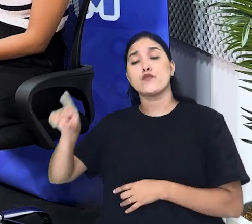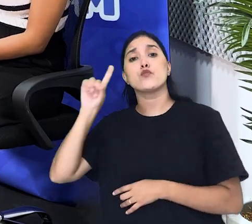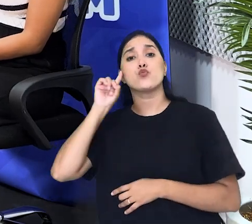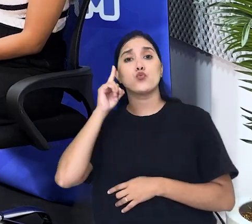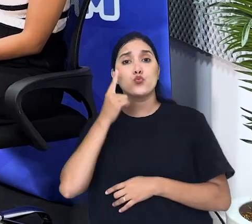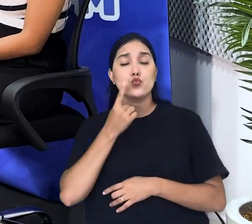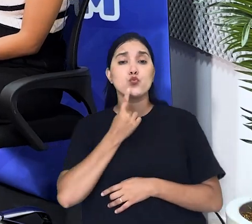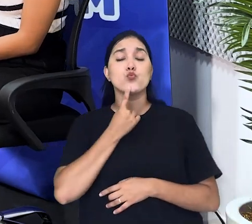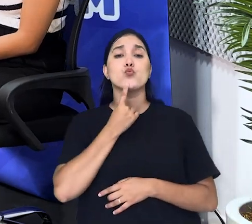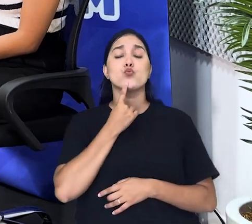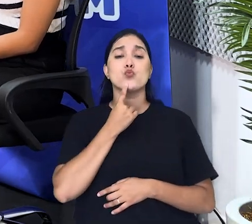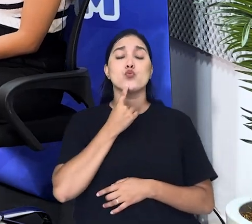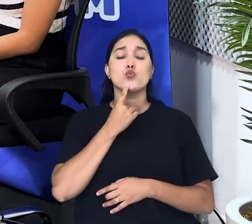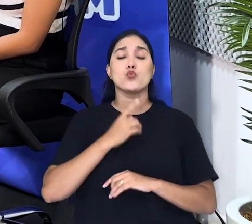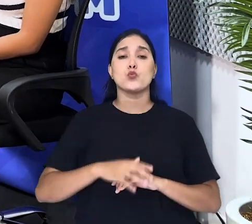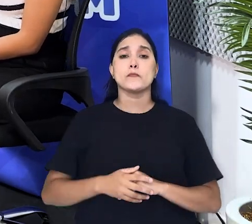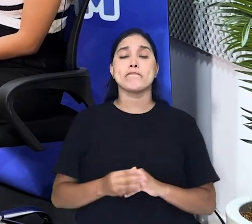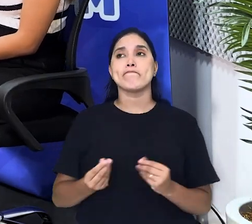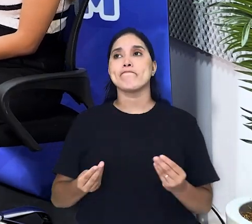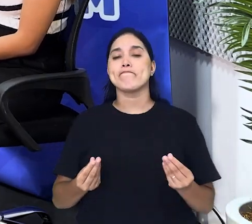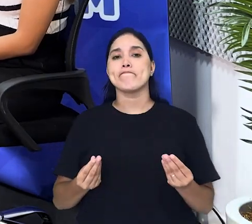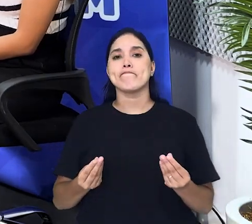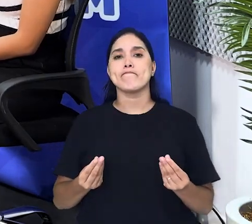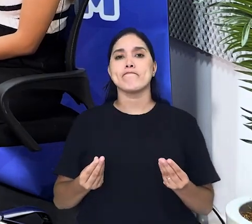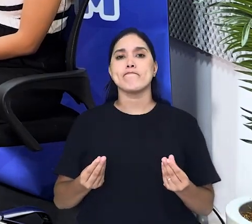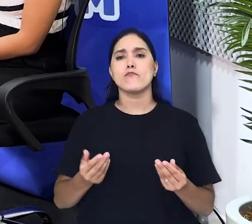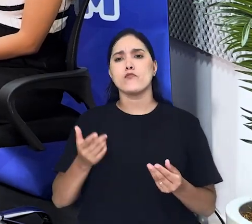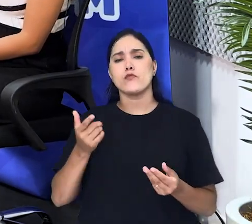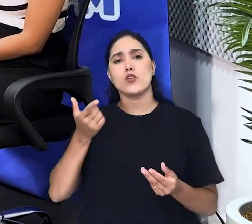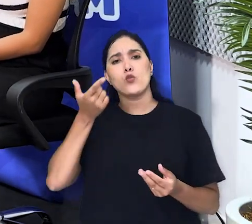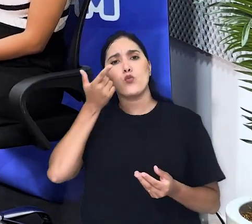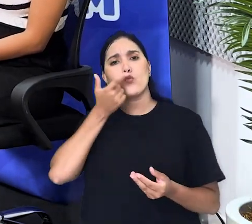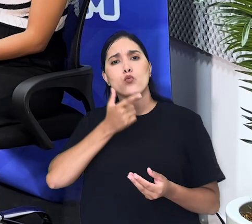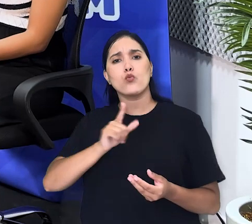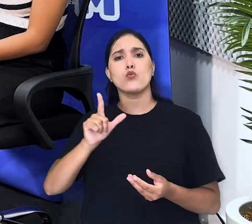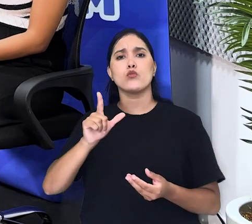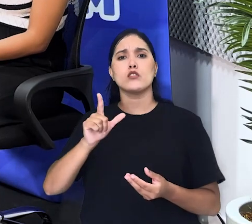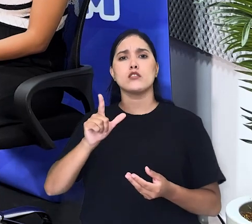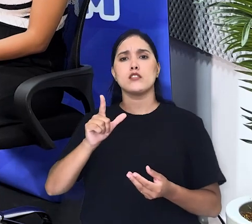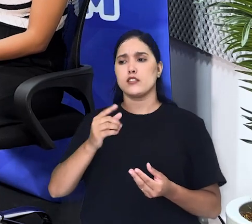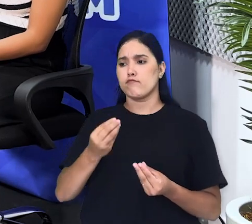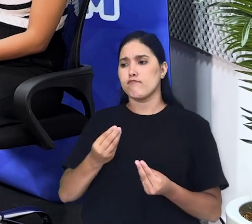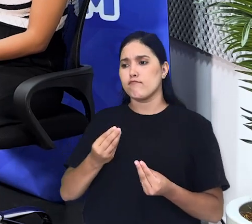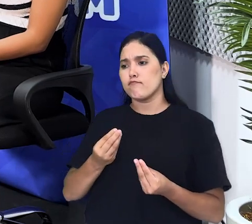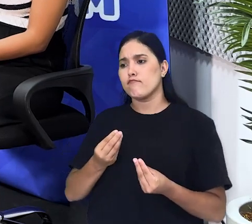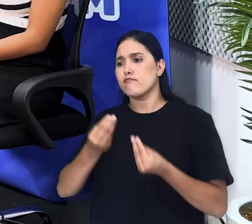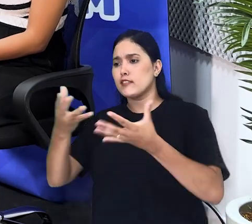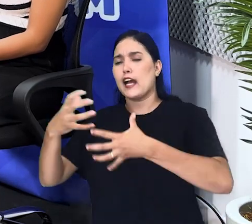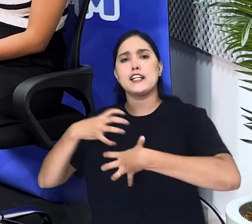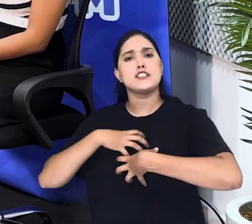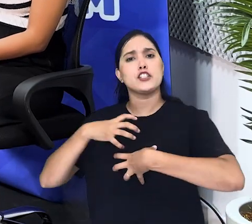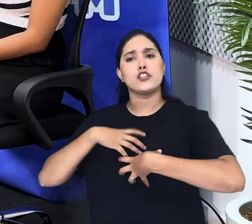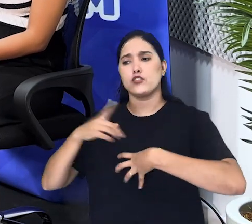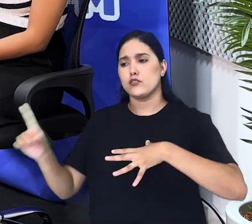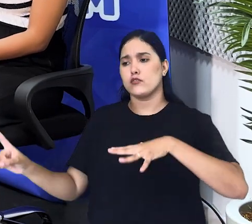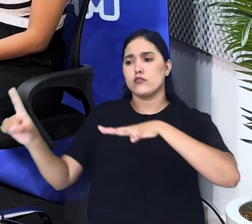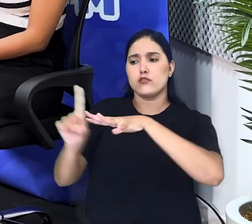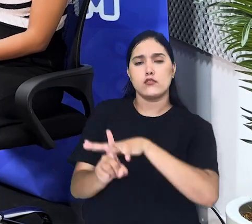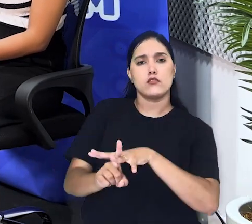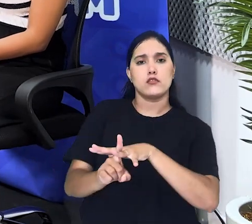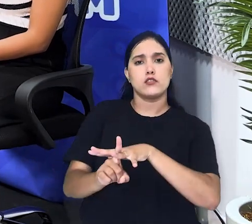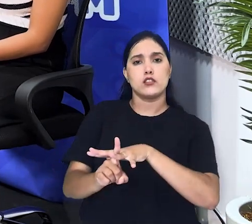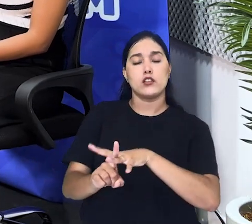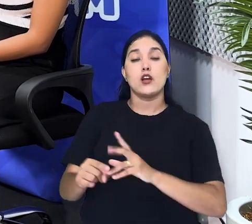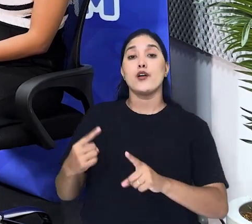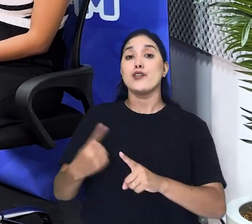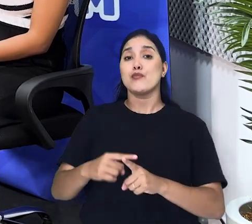língua brasileira de sinais. Está aqui a lei, né, que mostra 10.436. E por quê? Né? Porque havia